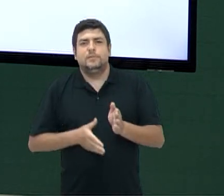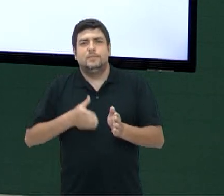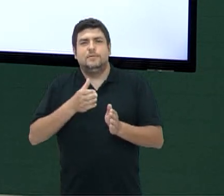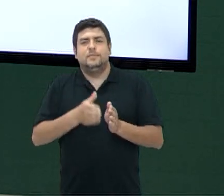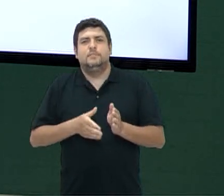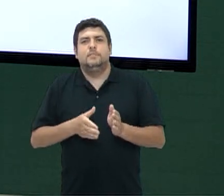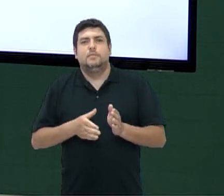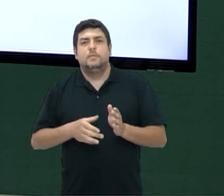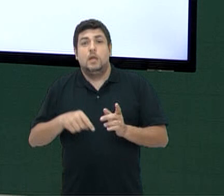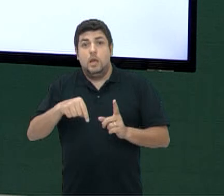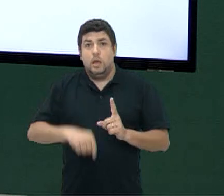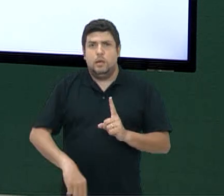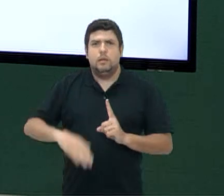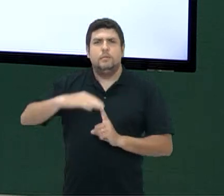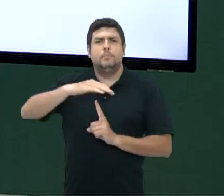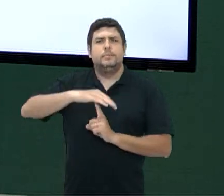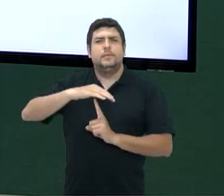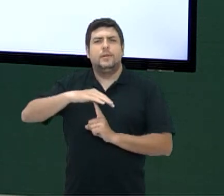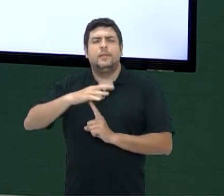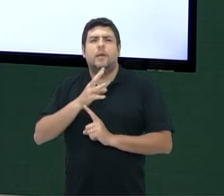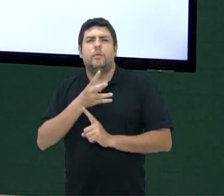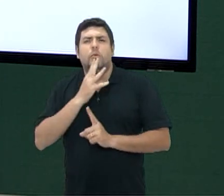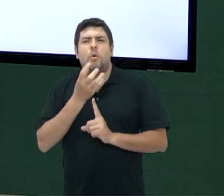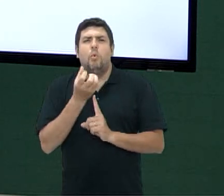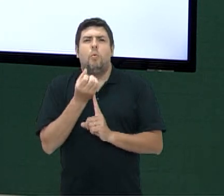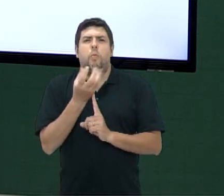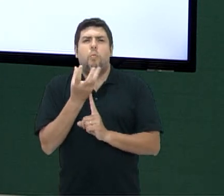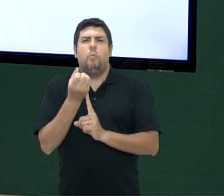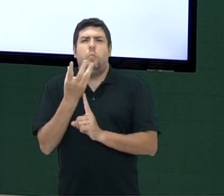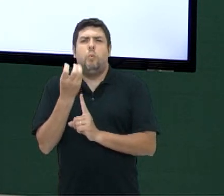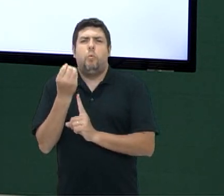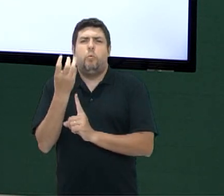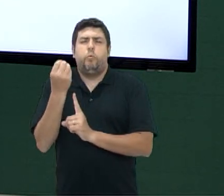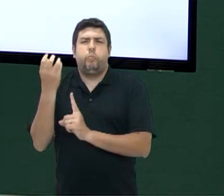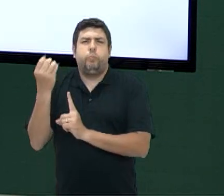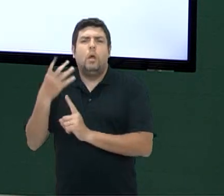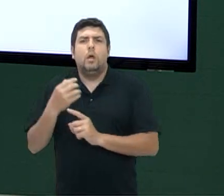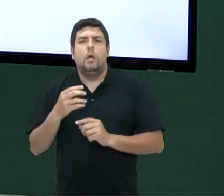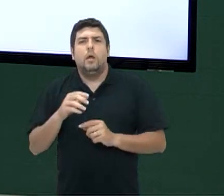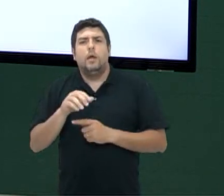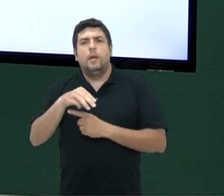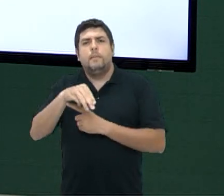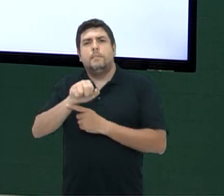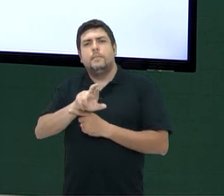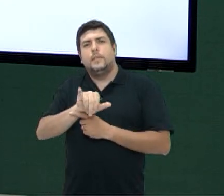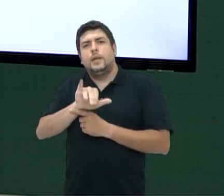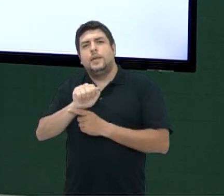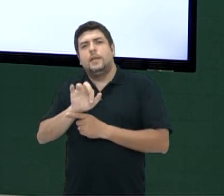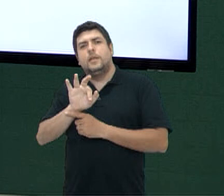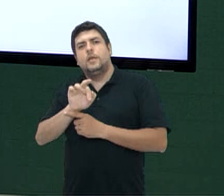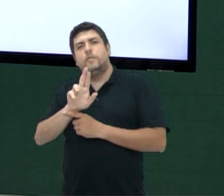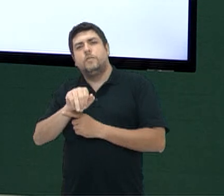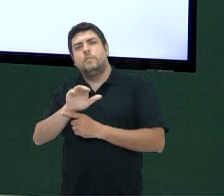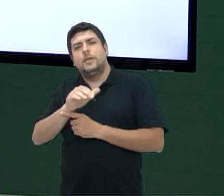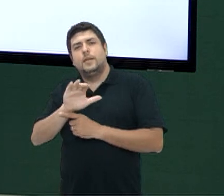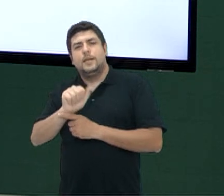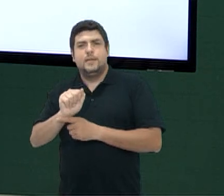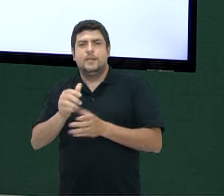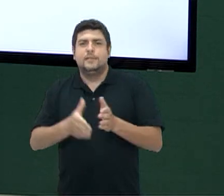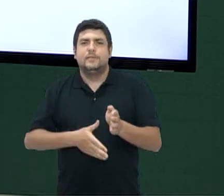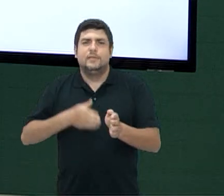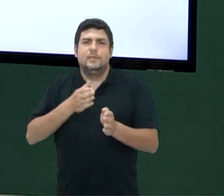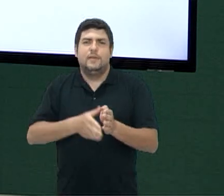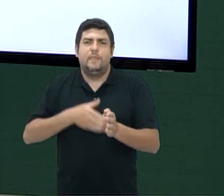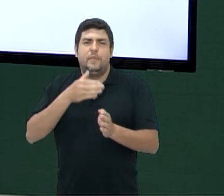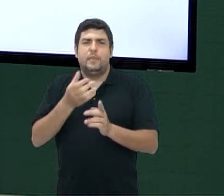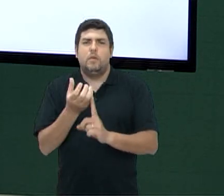conhecemos muito como Maria Fumaça, mas o conceito é o mesmo para as máquinas a vapor, ok? Então, isso é uma